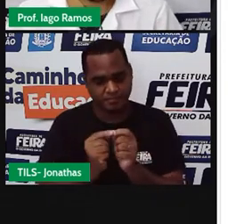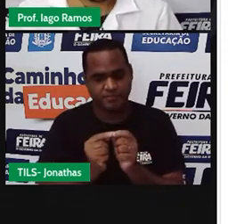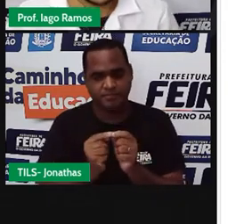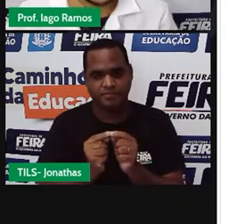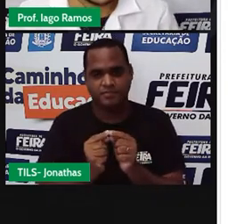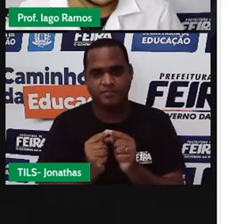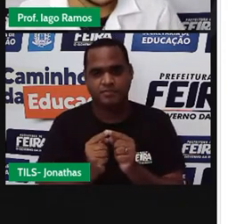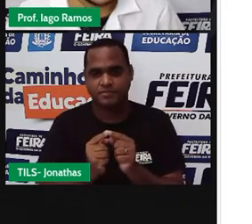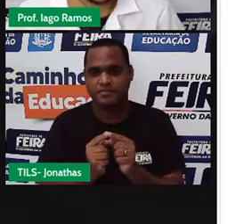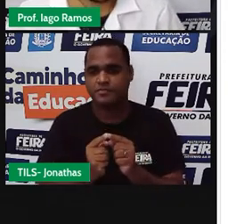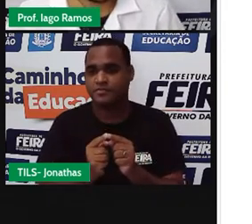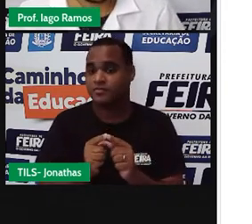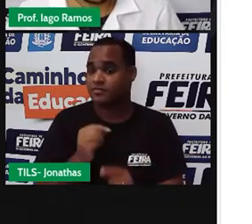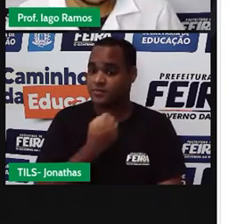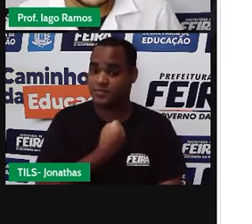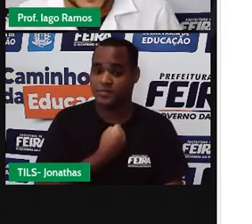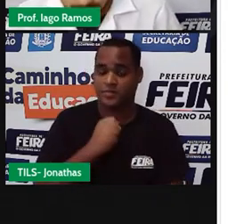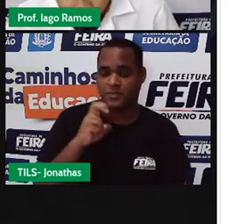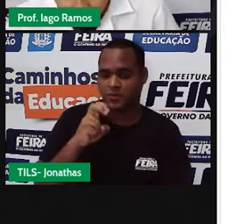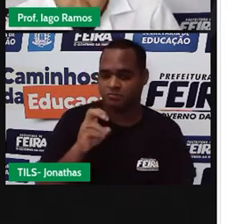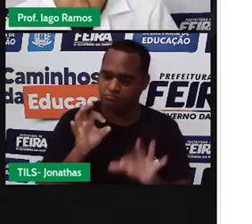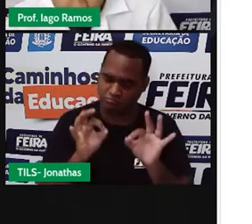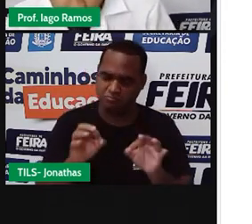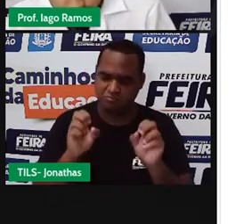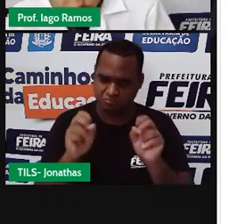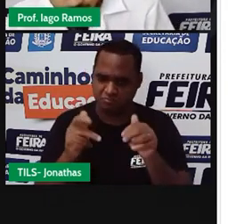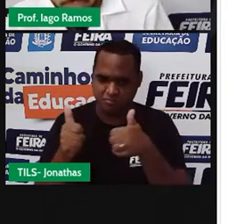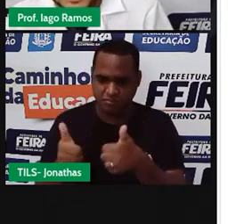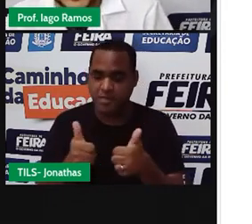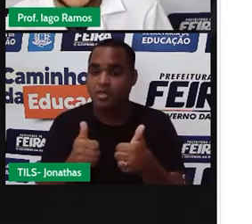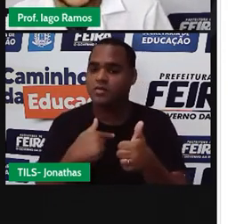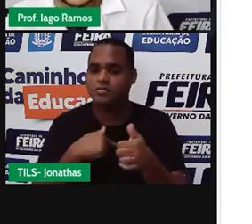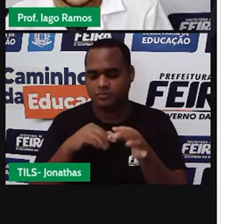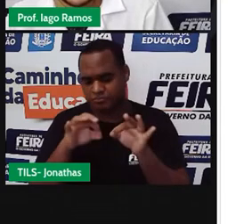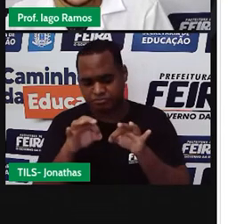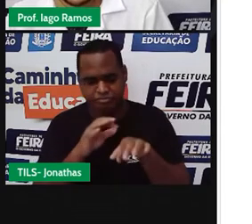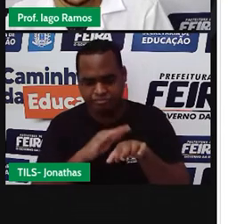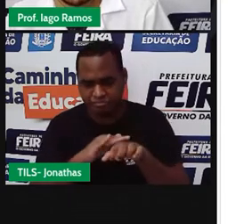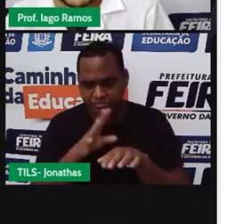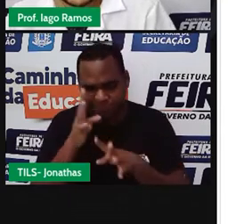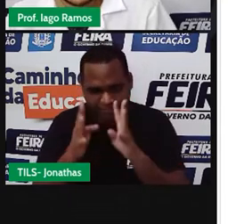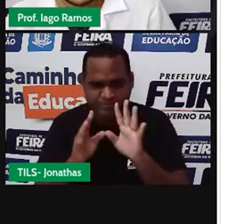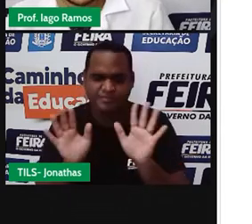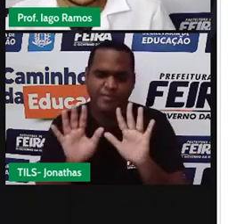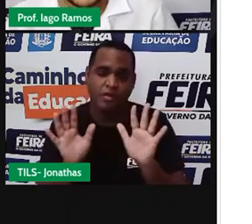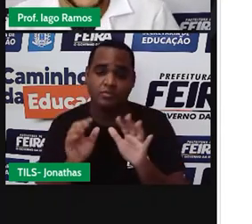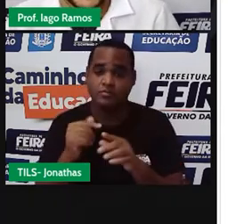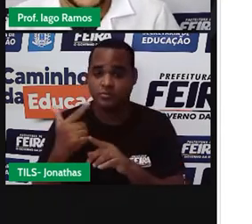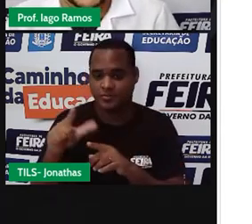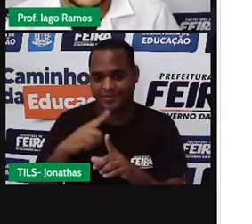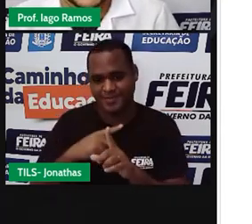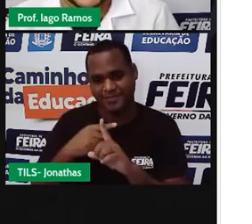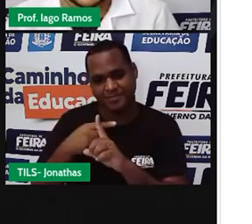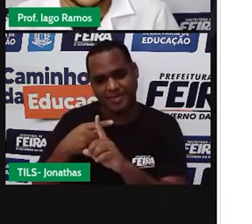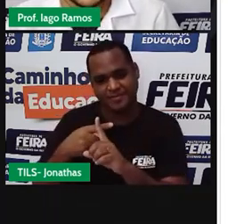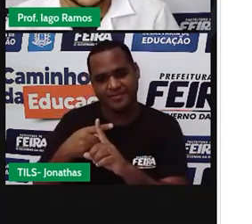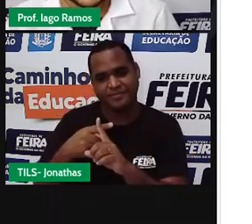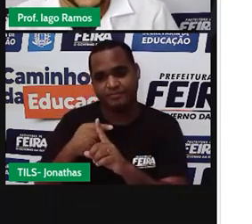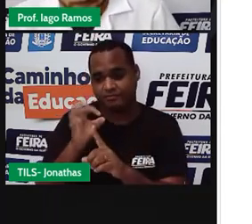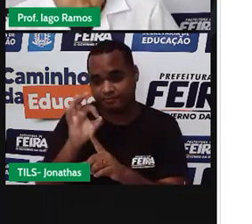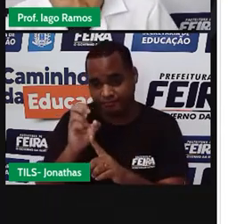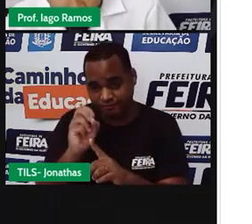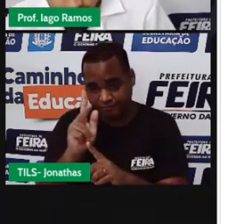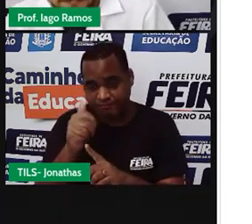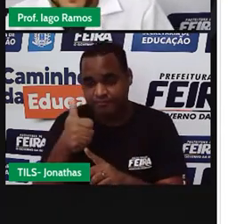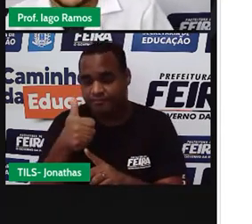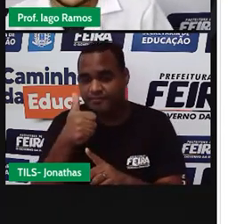esses cinco aqui Tá quietinho não tem o que fazer depois tem um mais perto